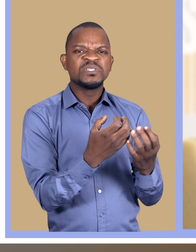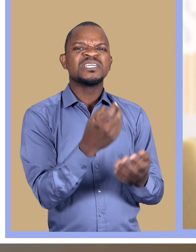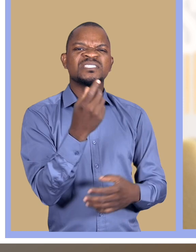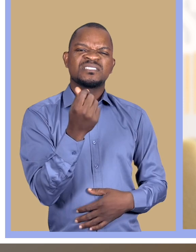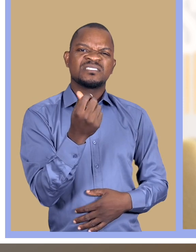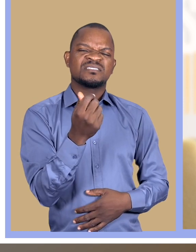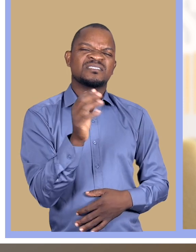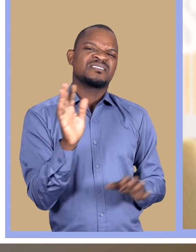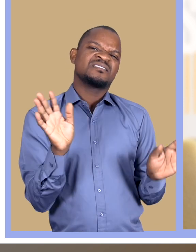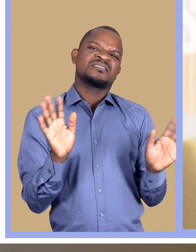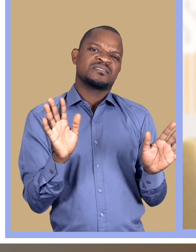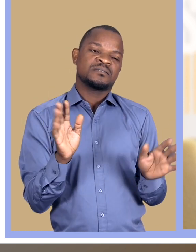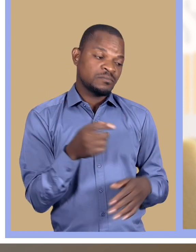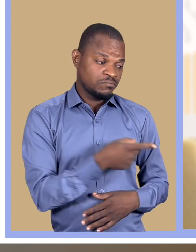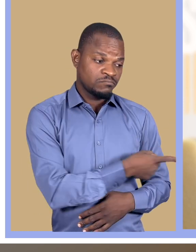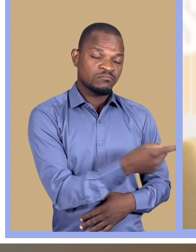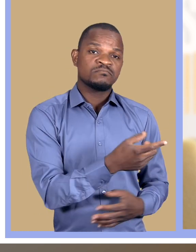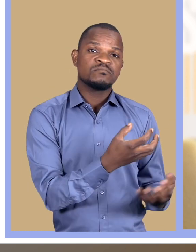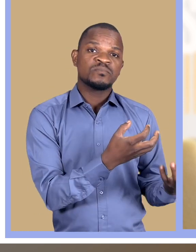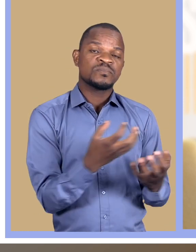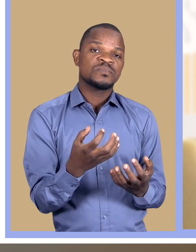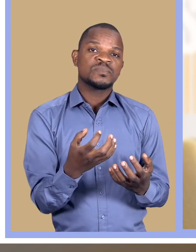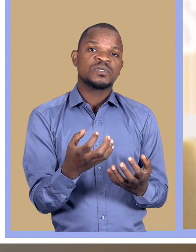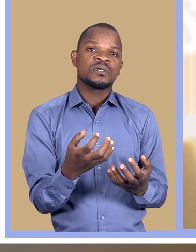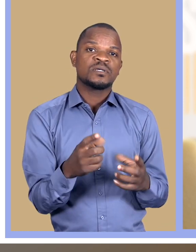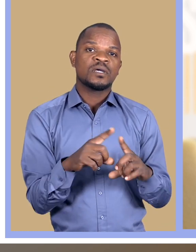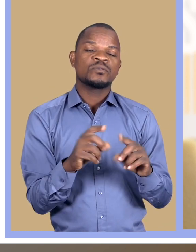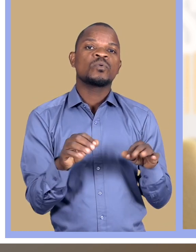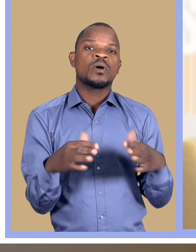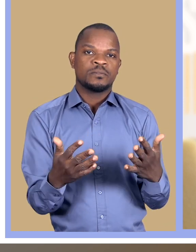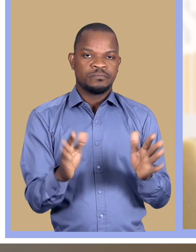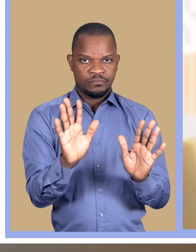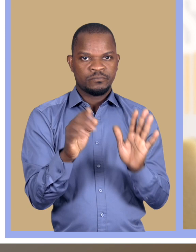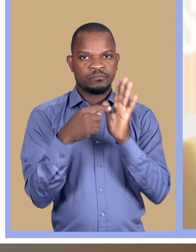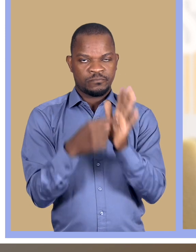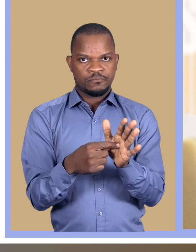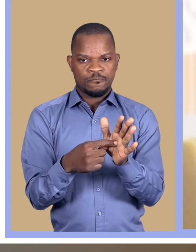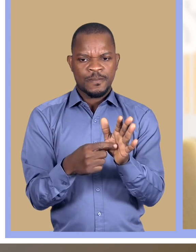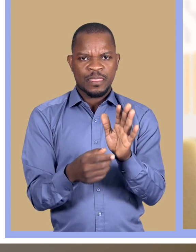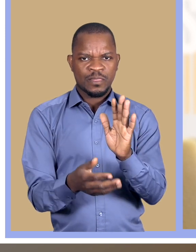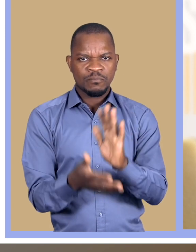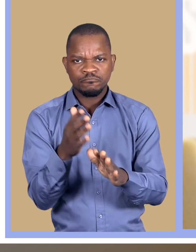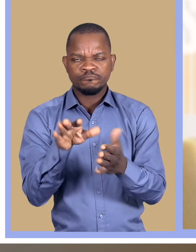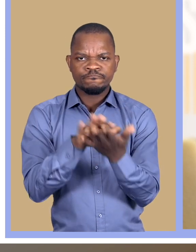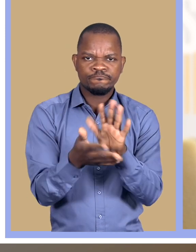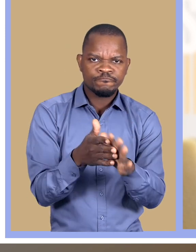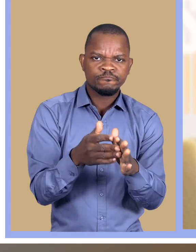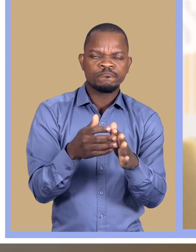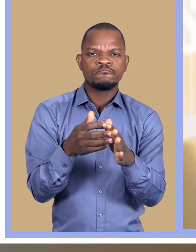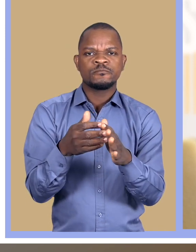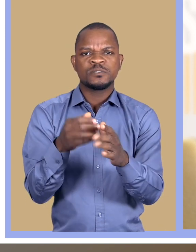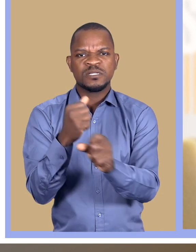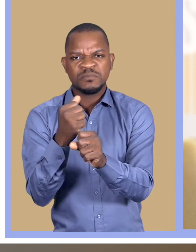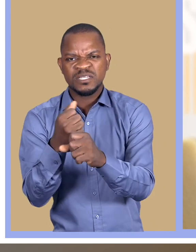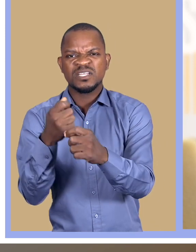mas a maior parte delas precisa imaginem que em cada atividade, todas as organizações que trabalham